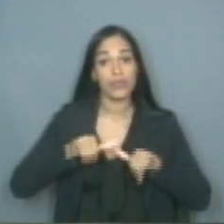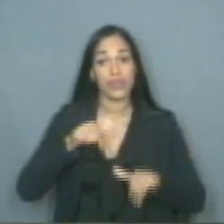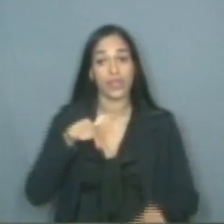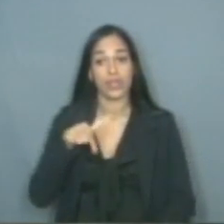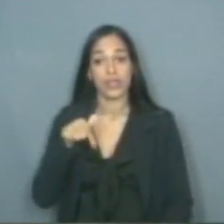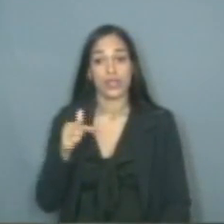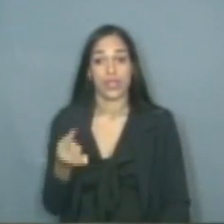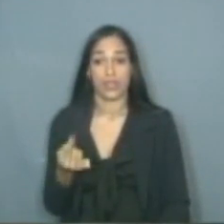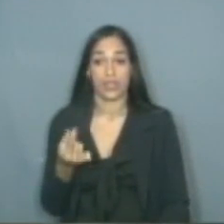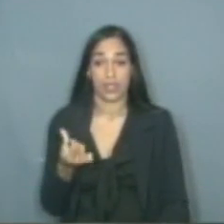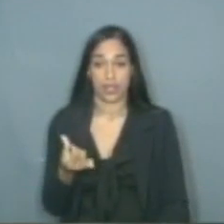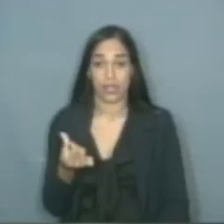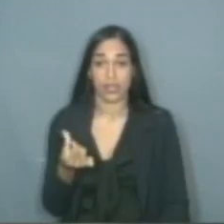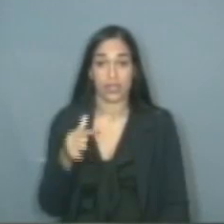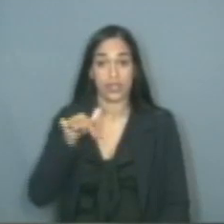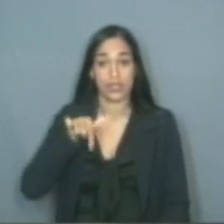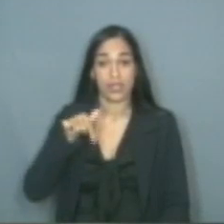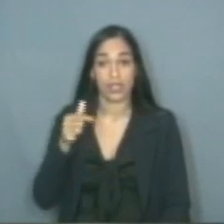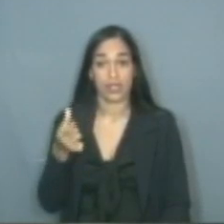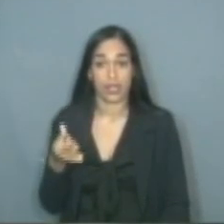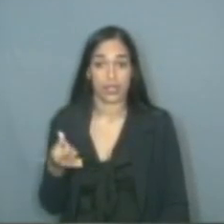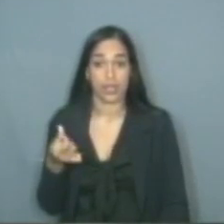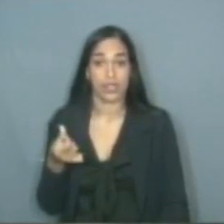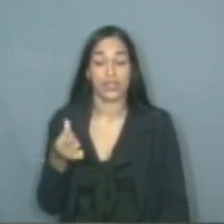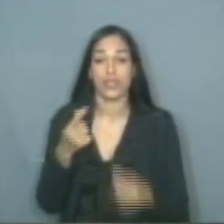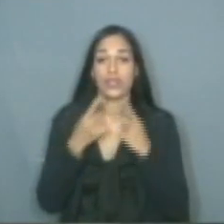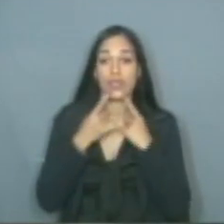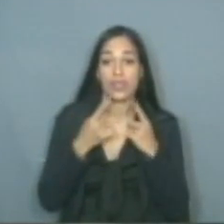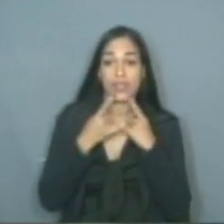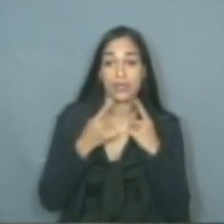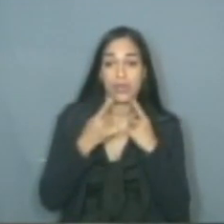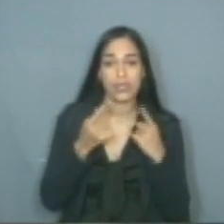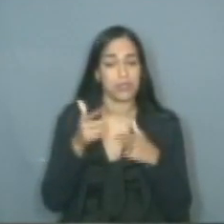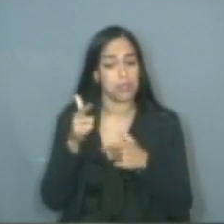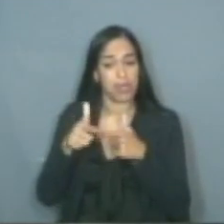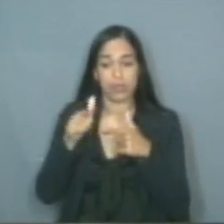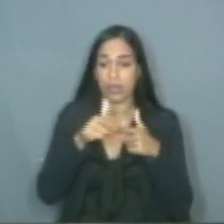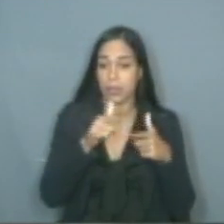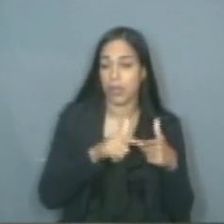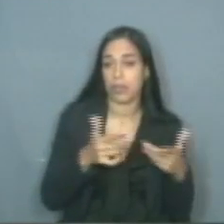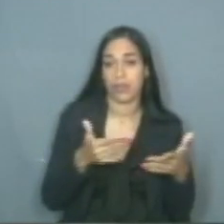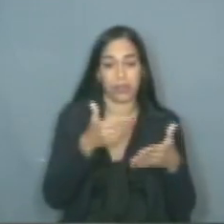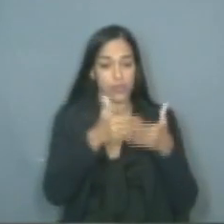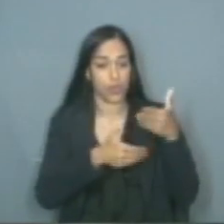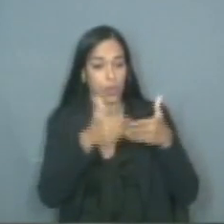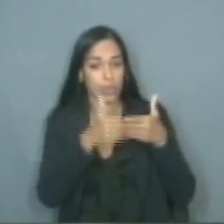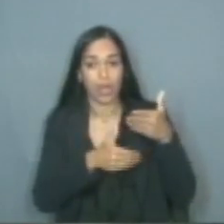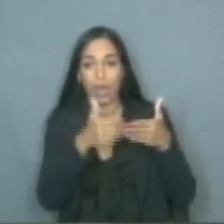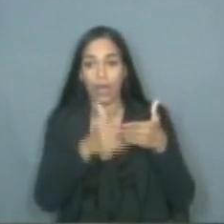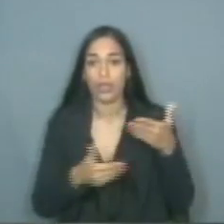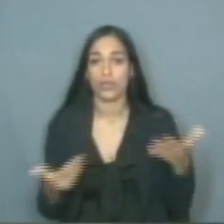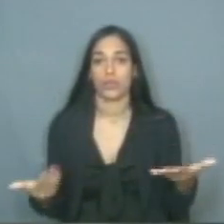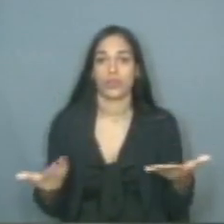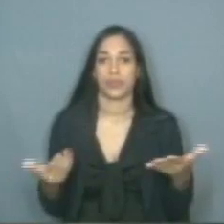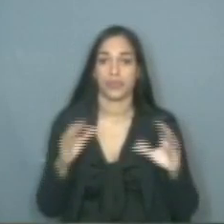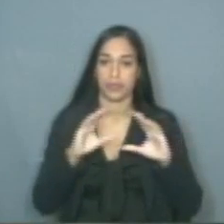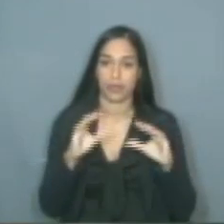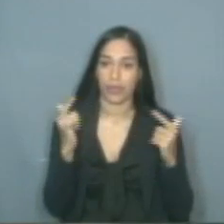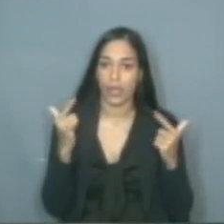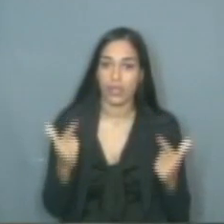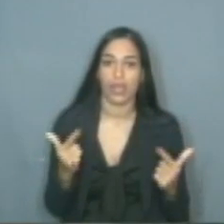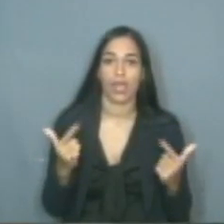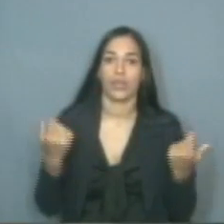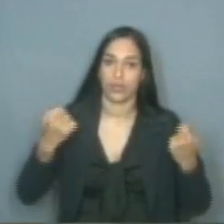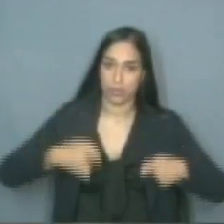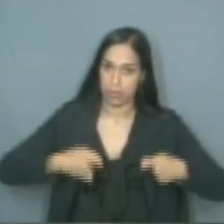76 reclamações. 76 reclamações que podem ser problemas contratuais normais. Agora, é claro que tem que resolver